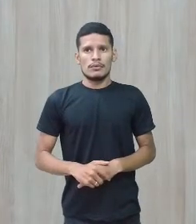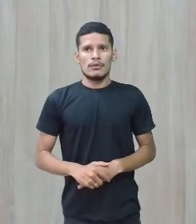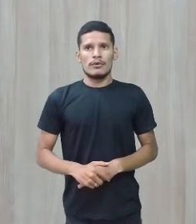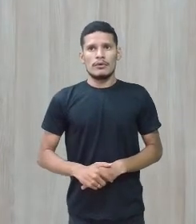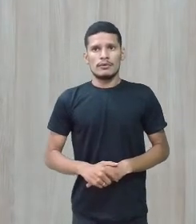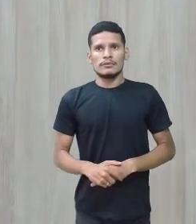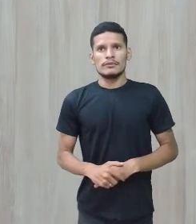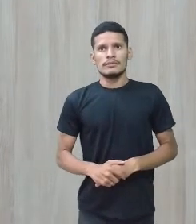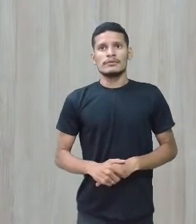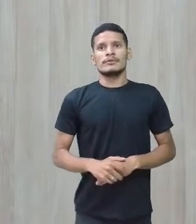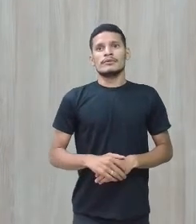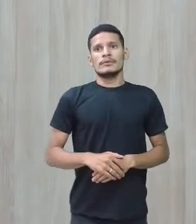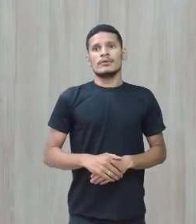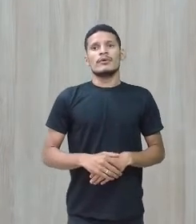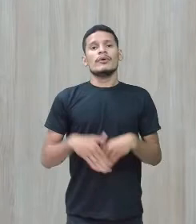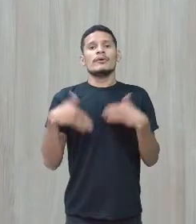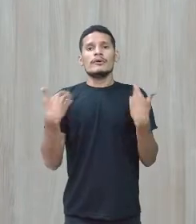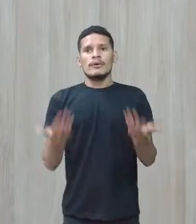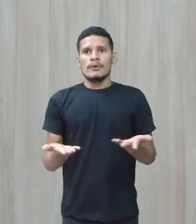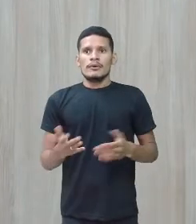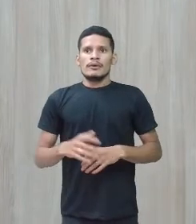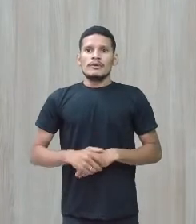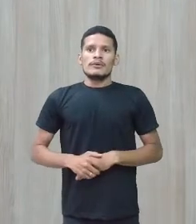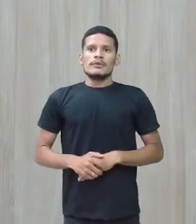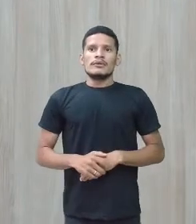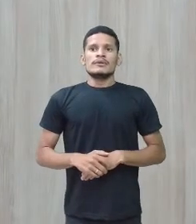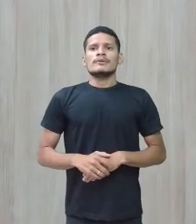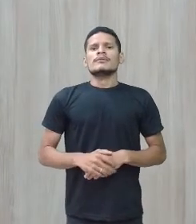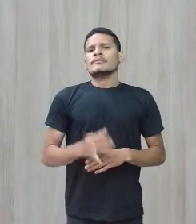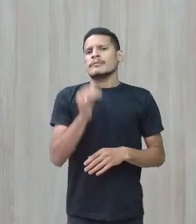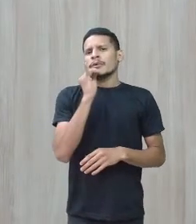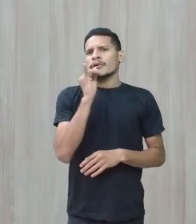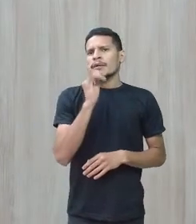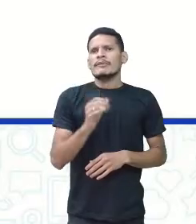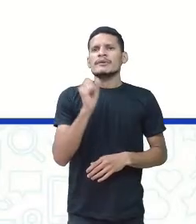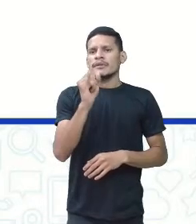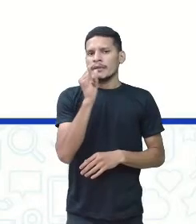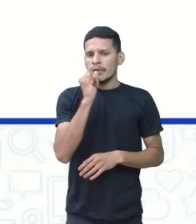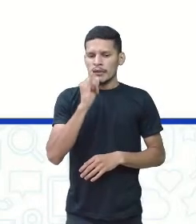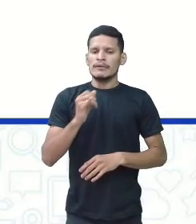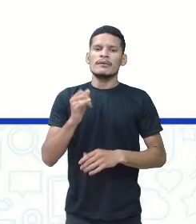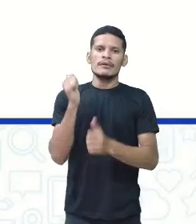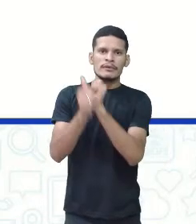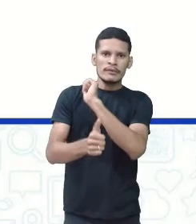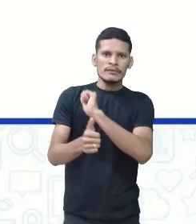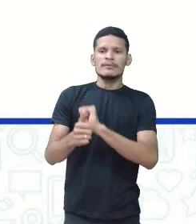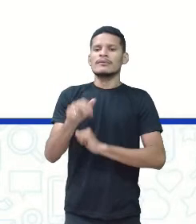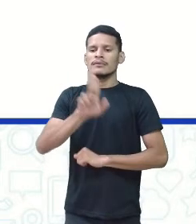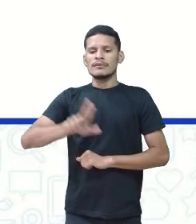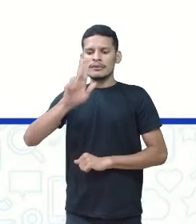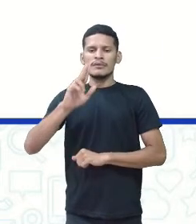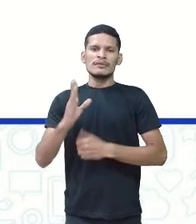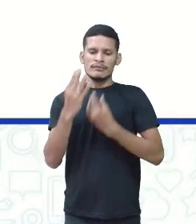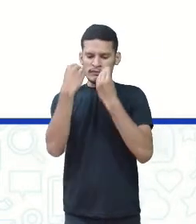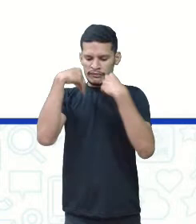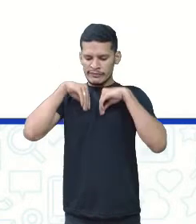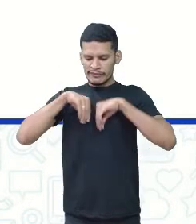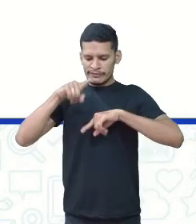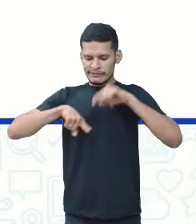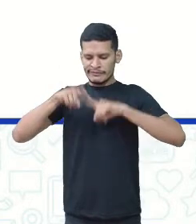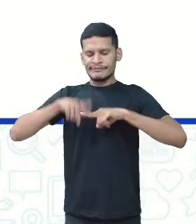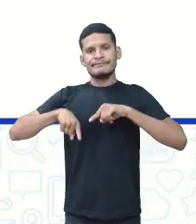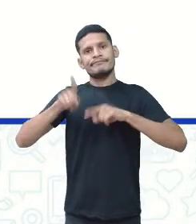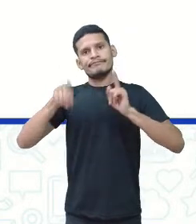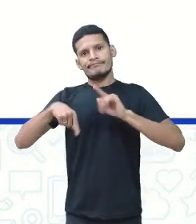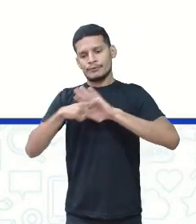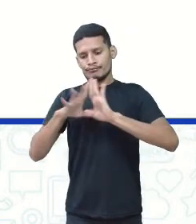Das respostas. E aí, por exemplo, para atletas, o uso dessas substâncias está